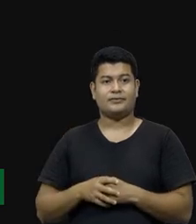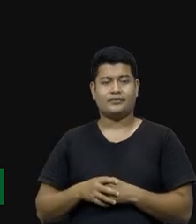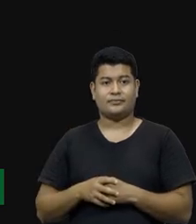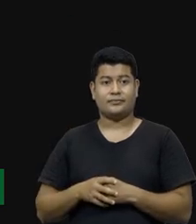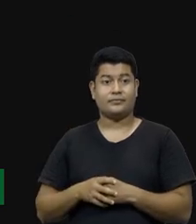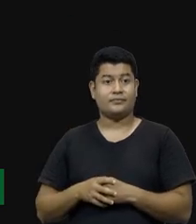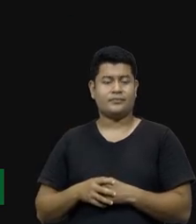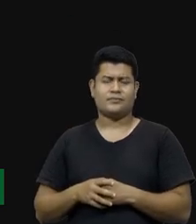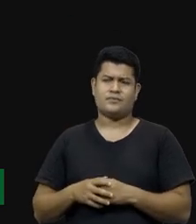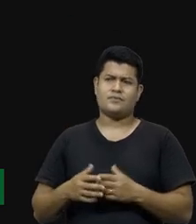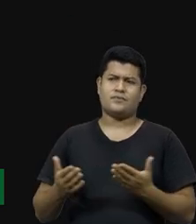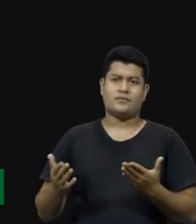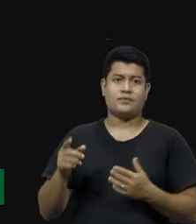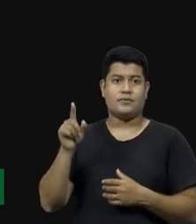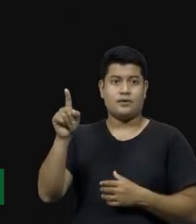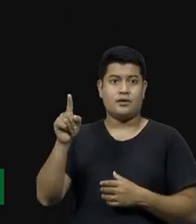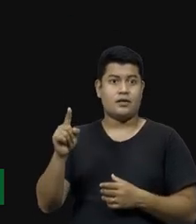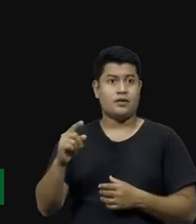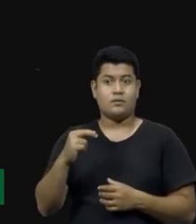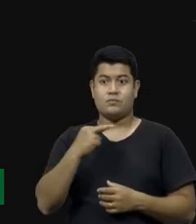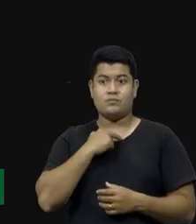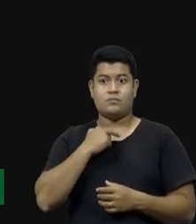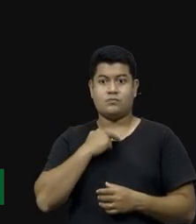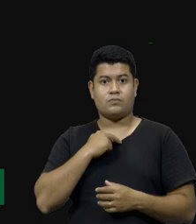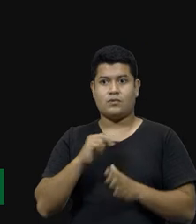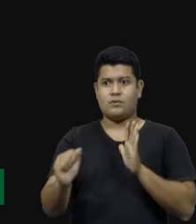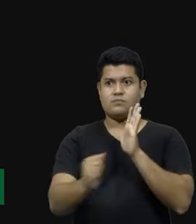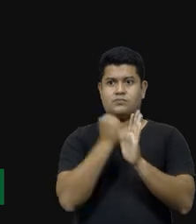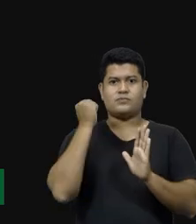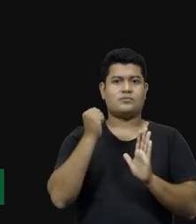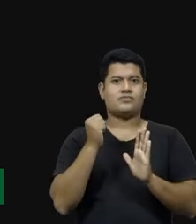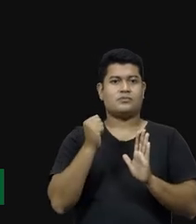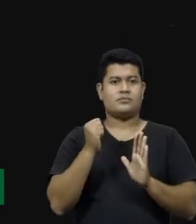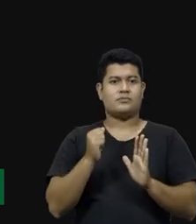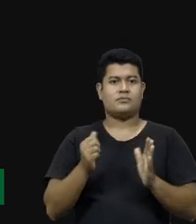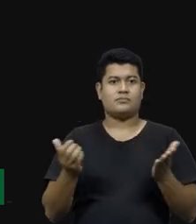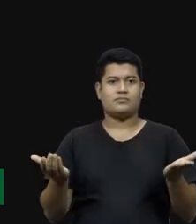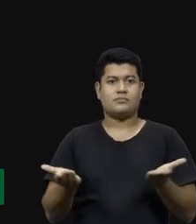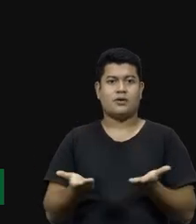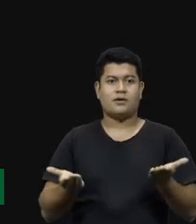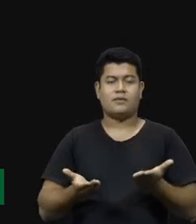Oh, meu Deus, essa aí não podia sair. Mas agora saiu.